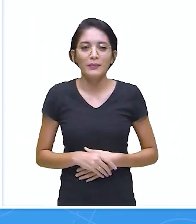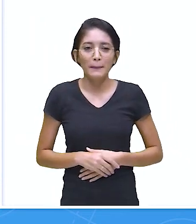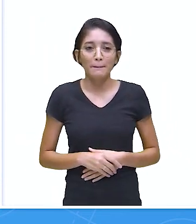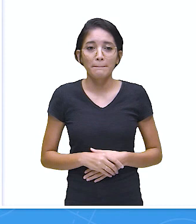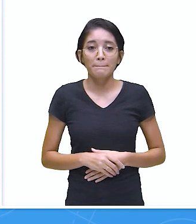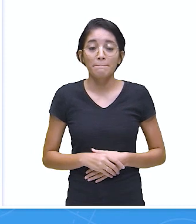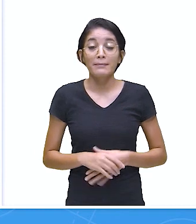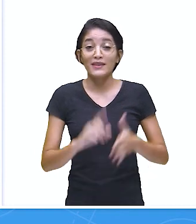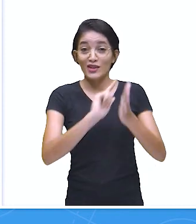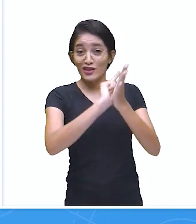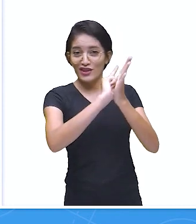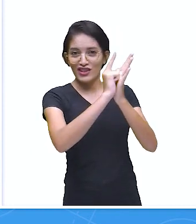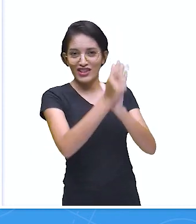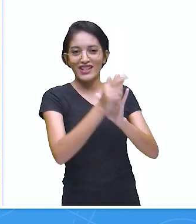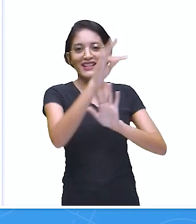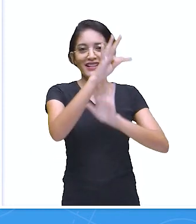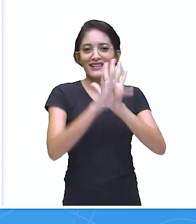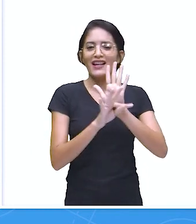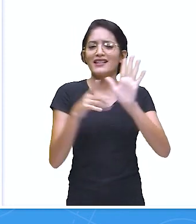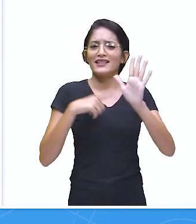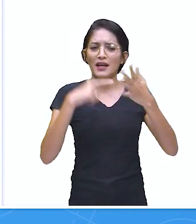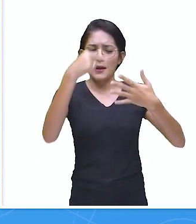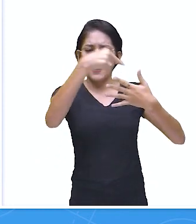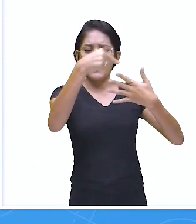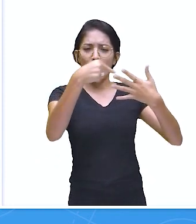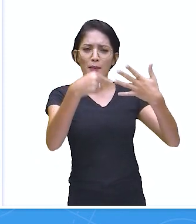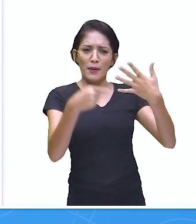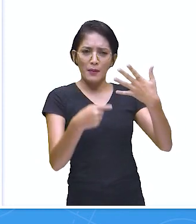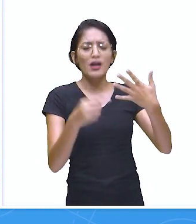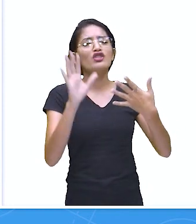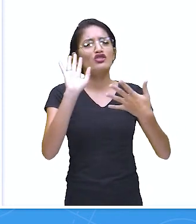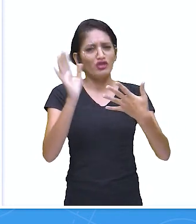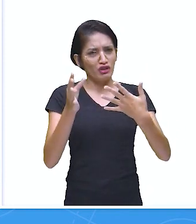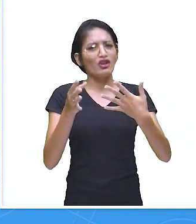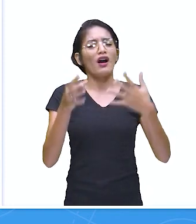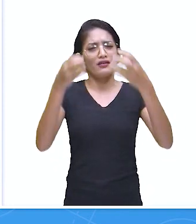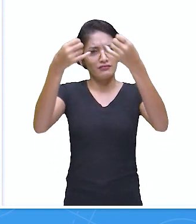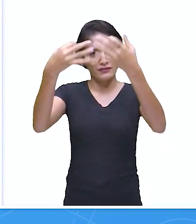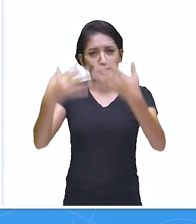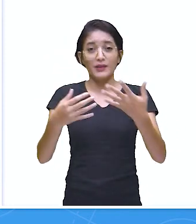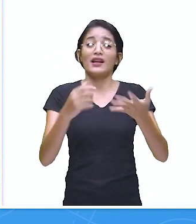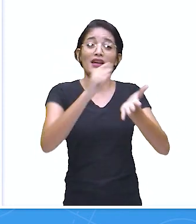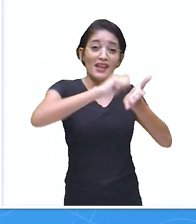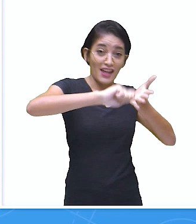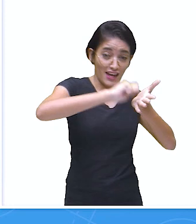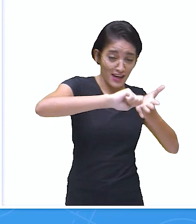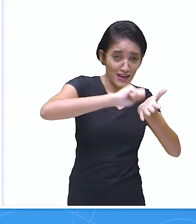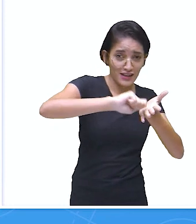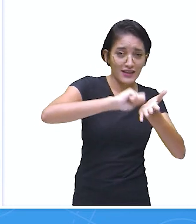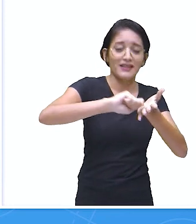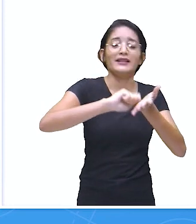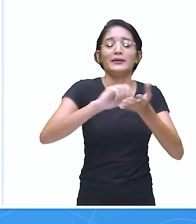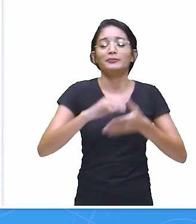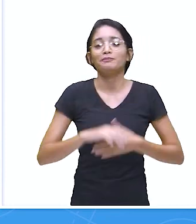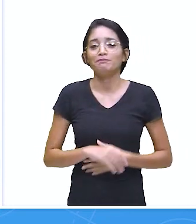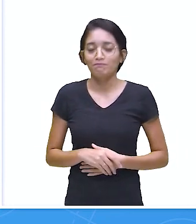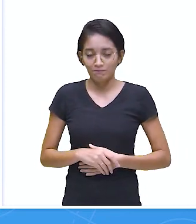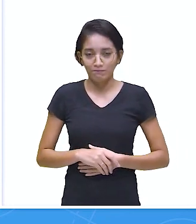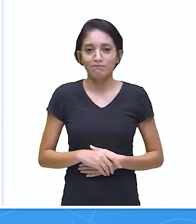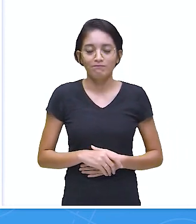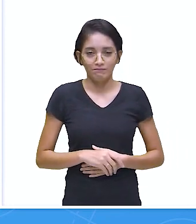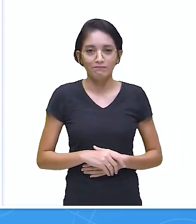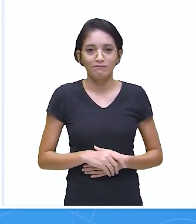Gênero textual, olha só, constituído de linguagem não verbal, falei aqui, né, que é a escrita, ele é constituído,